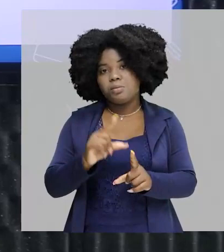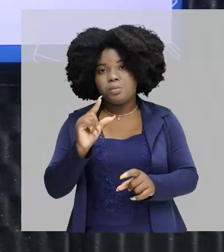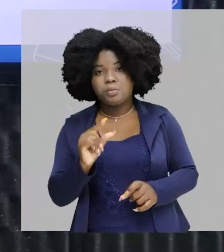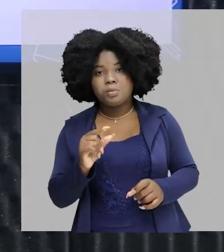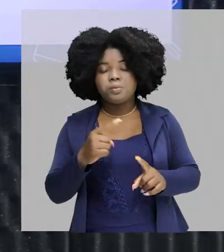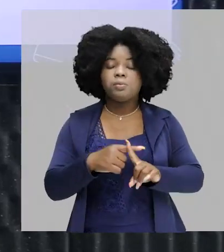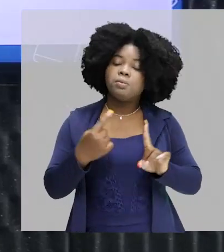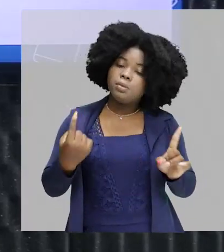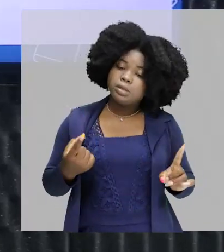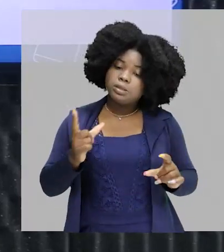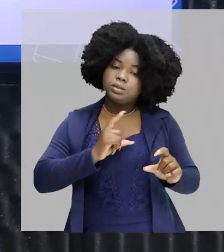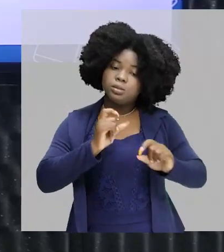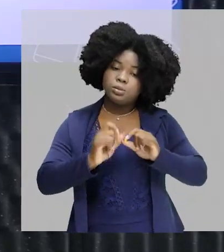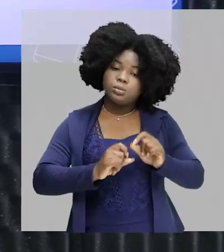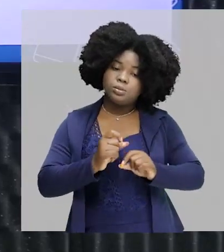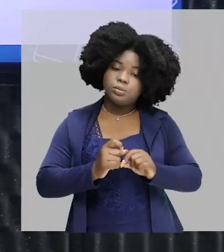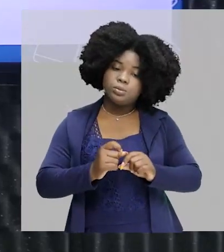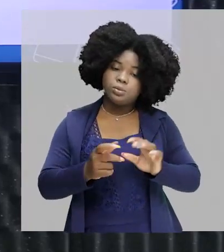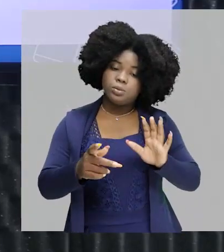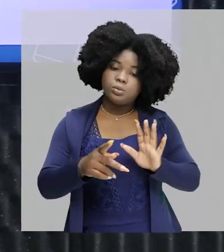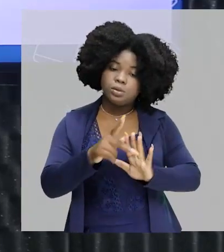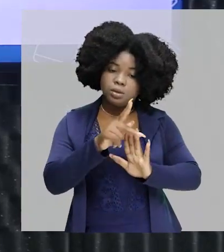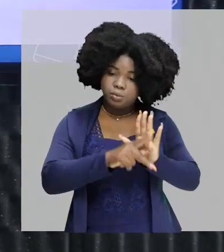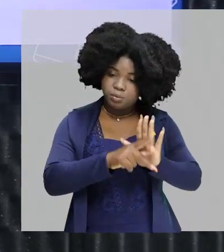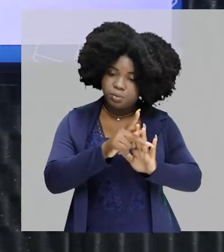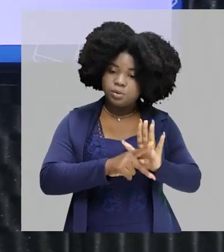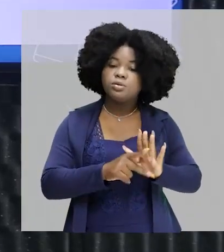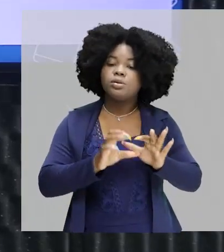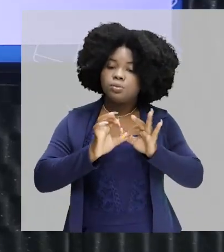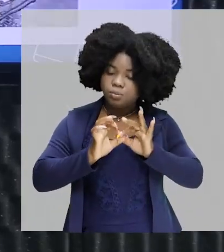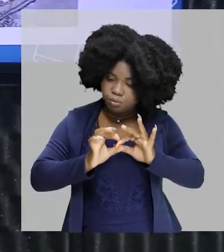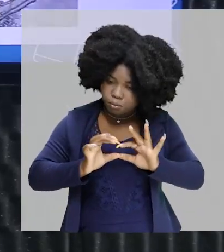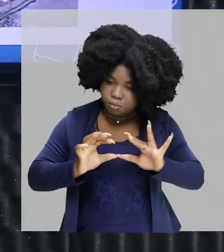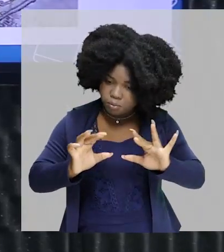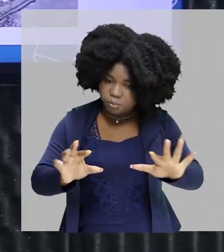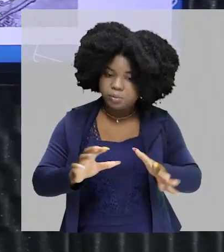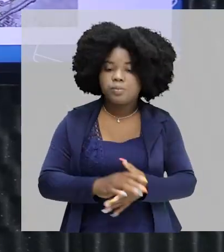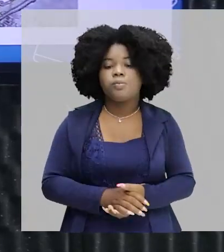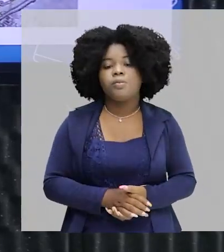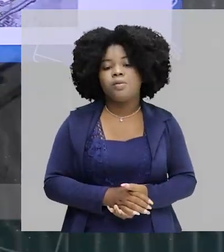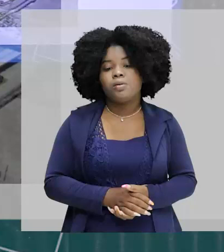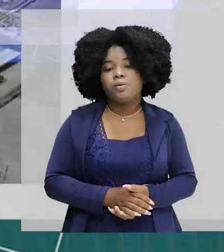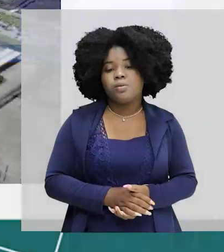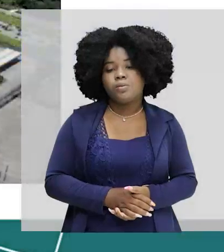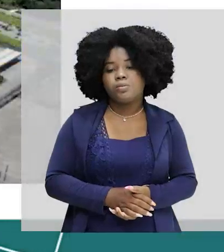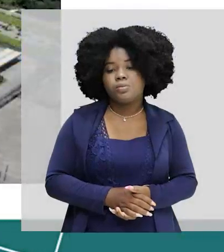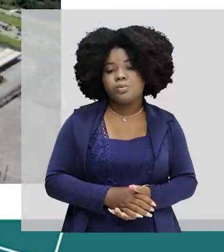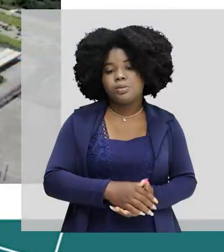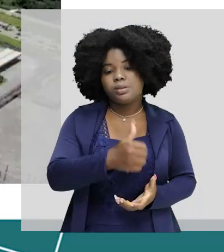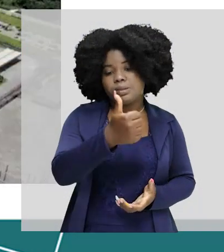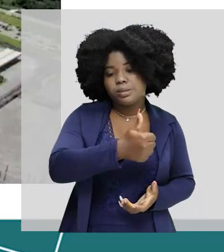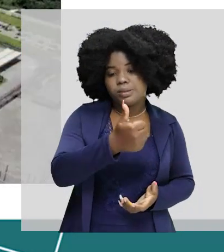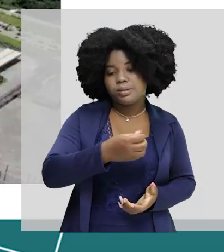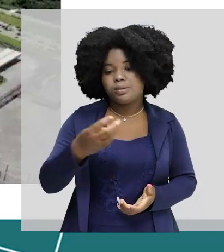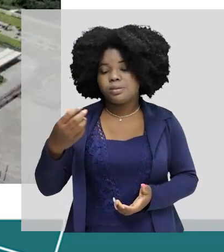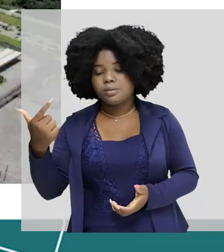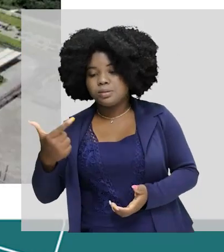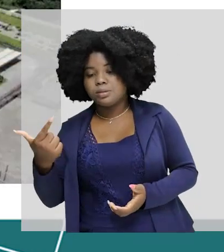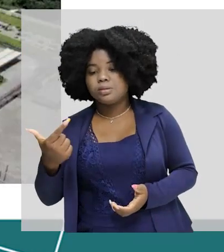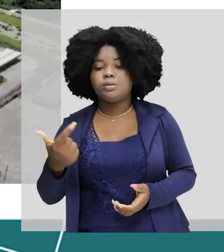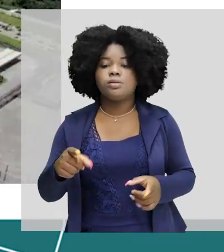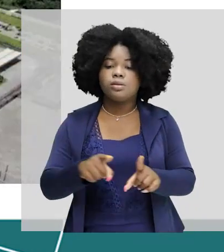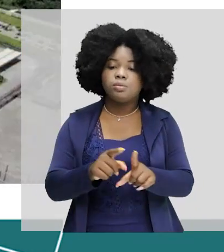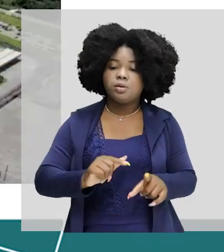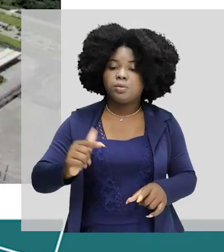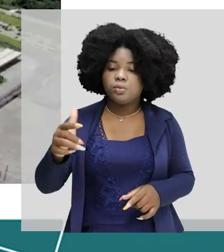Mas existem projetos de expansão, tanto em Angra quanto em outros